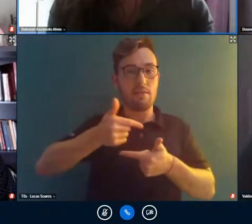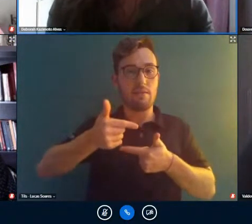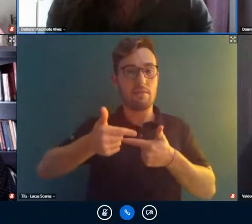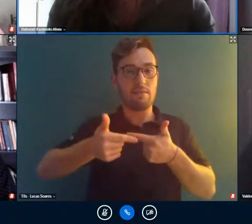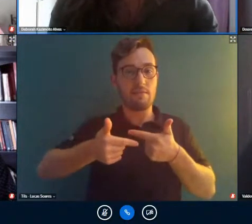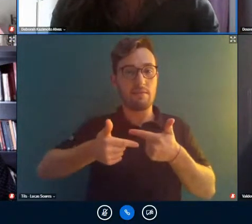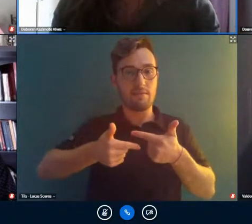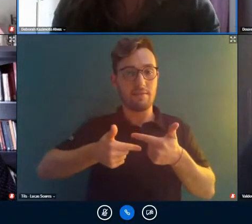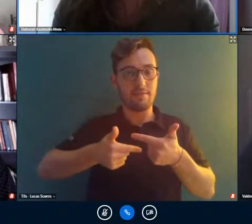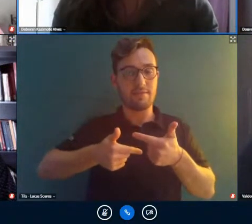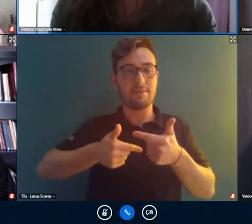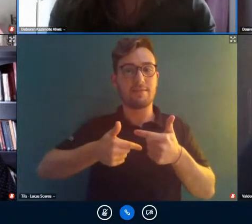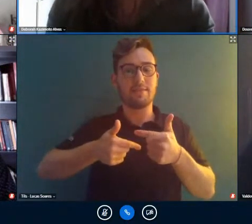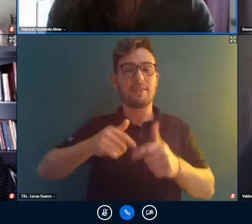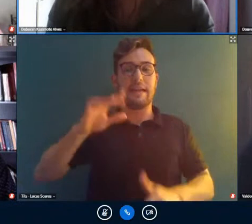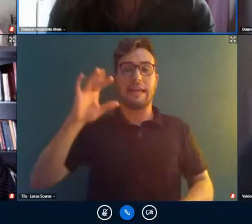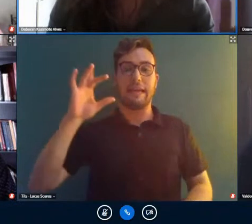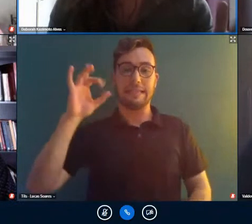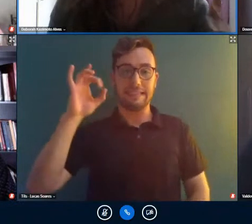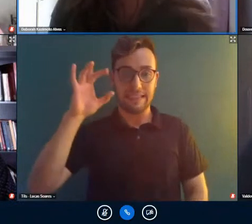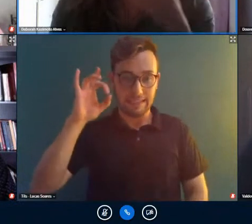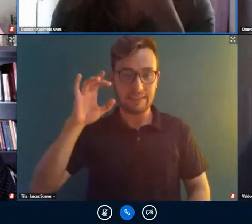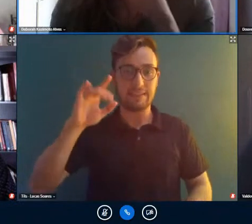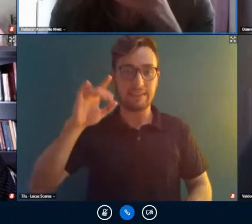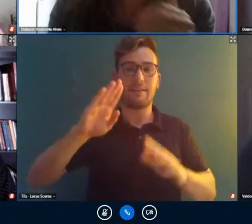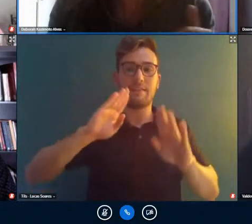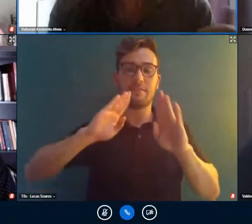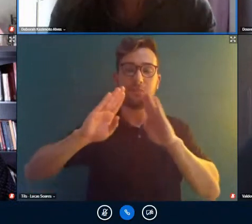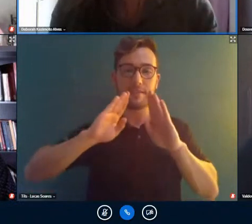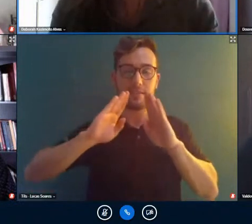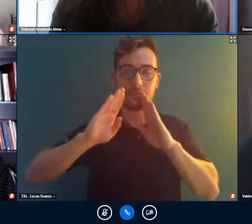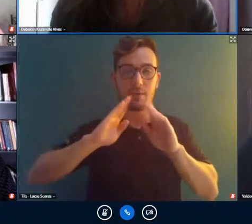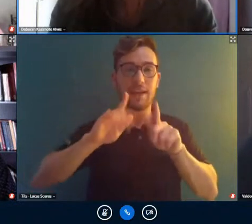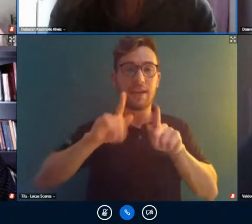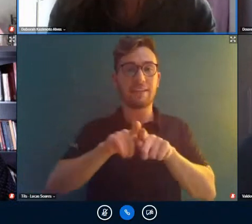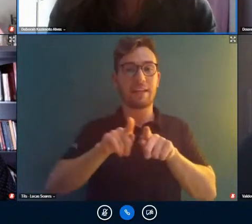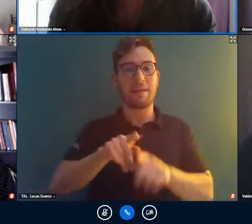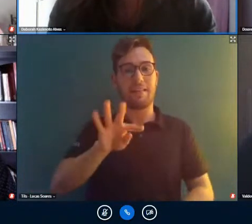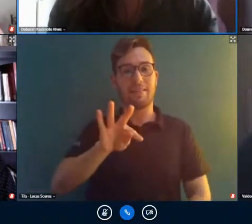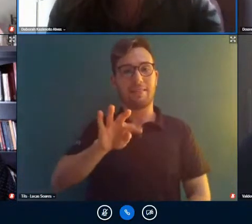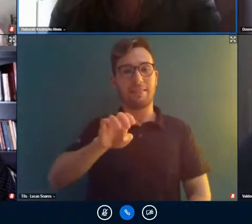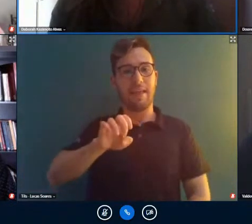com o Instagram, com o Facebook e com o Telegram para se comunicar